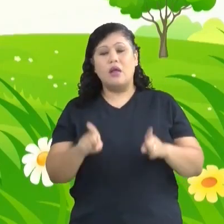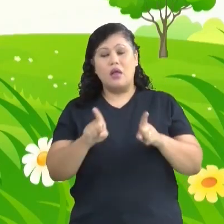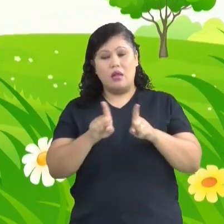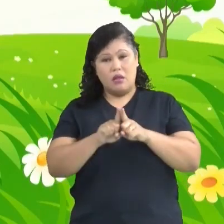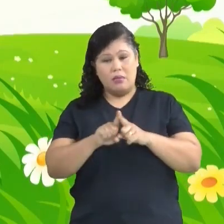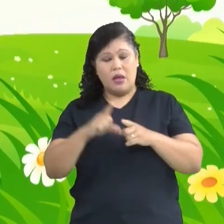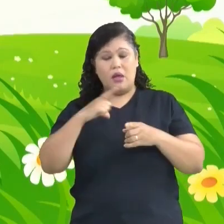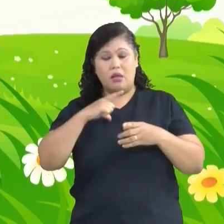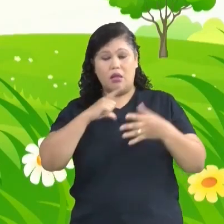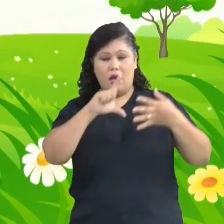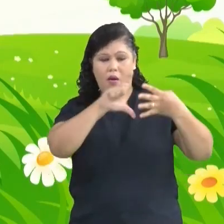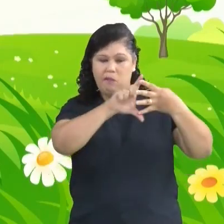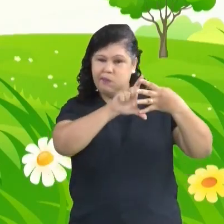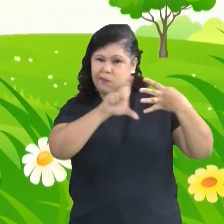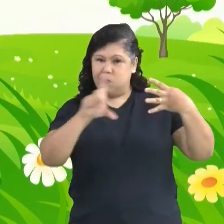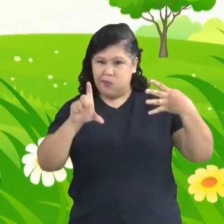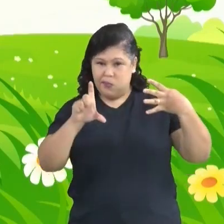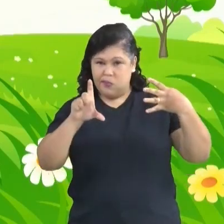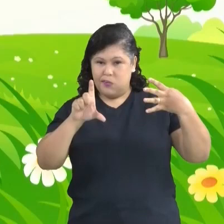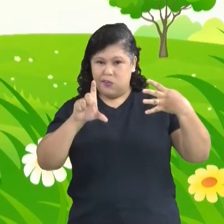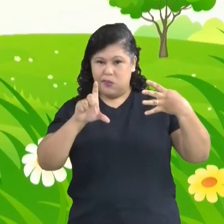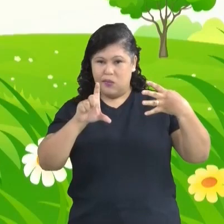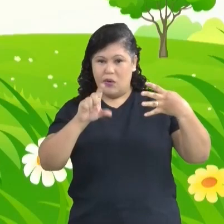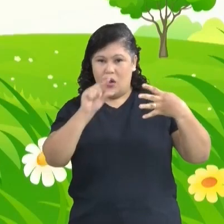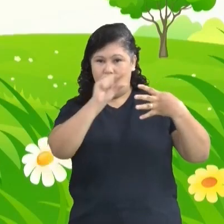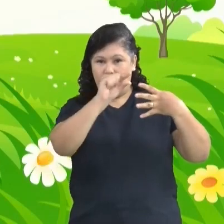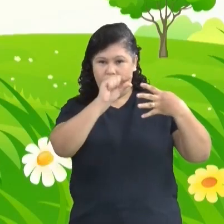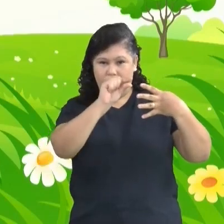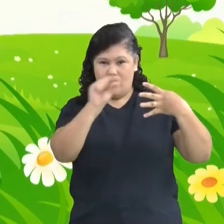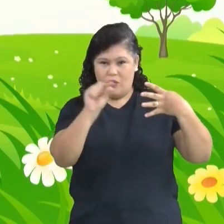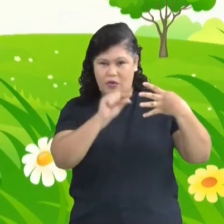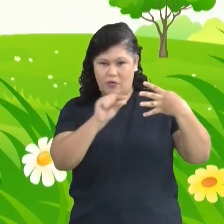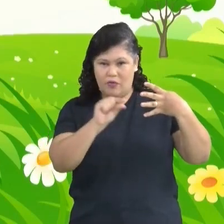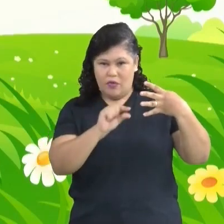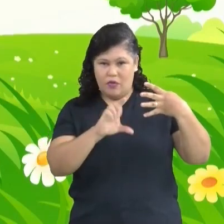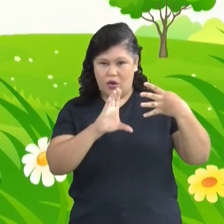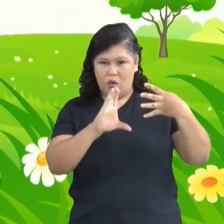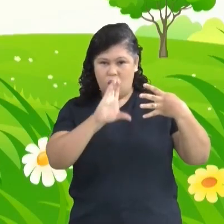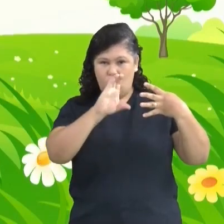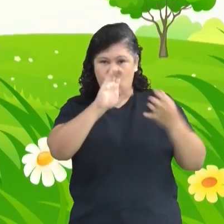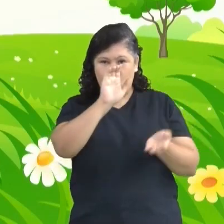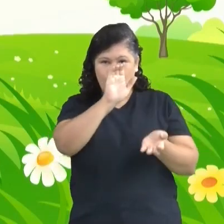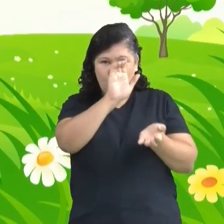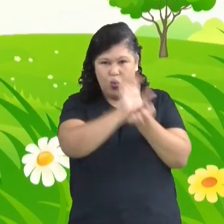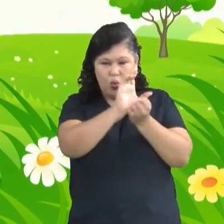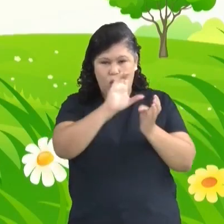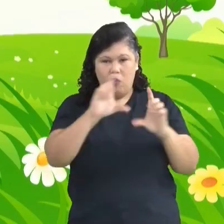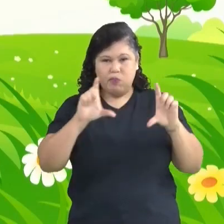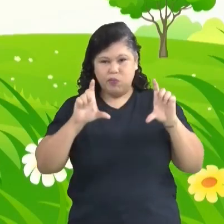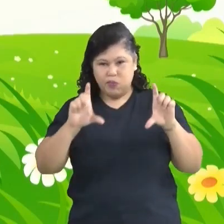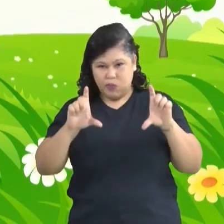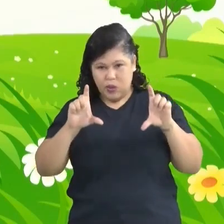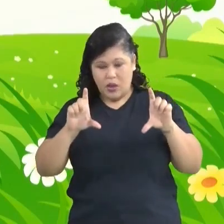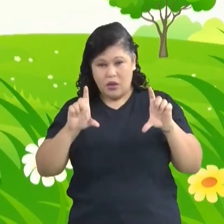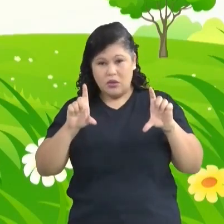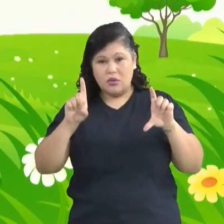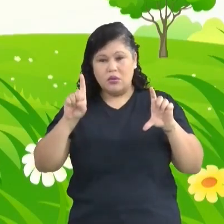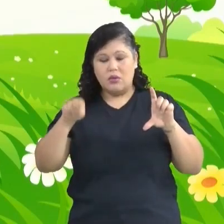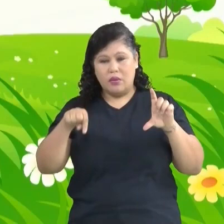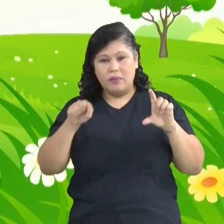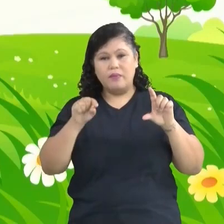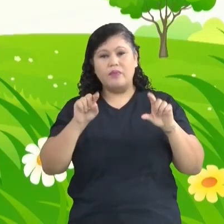estrofes são vários versos que tem no poema. Os versos, lembrando vocês, é